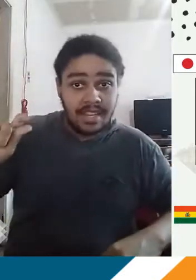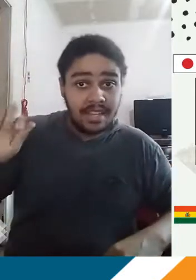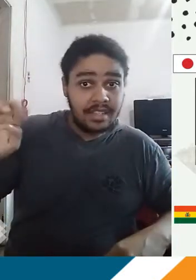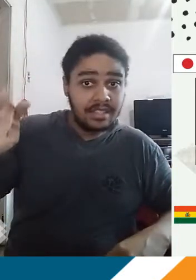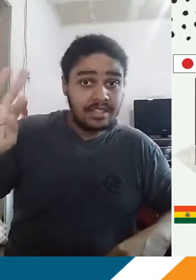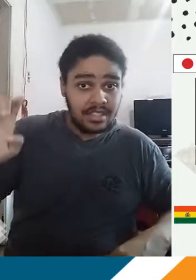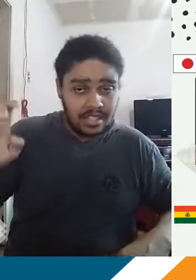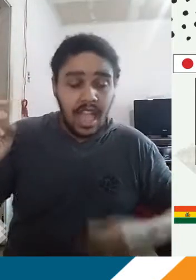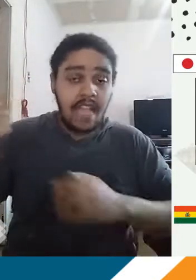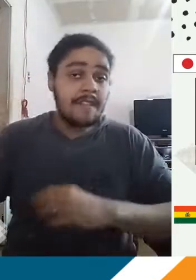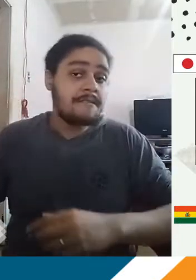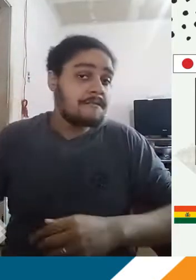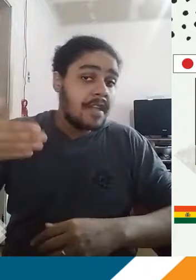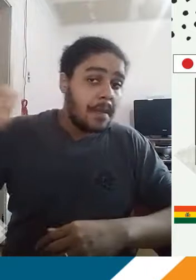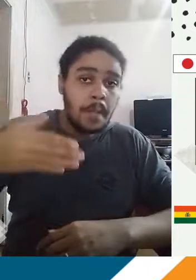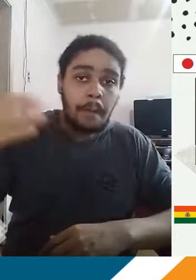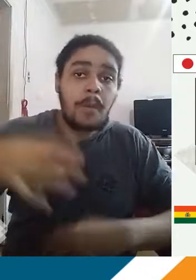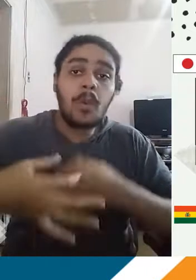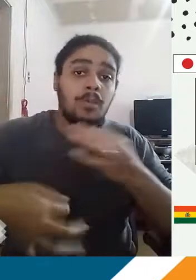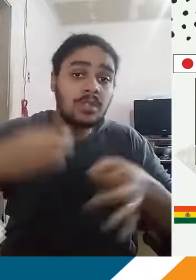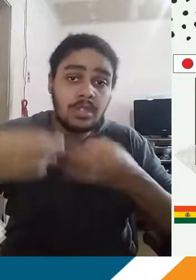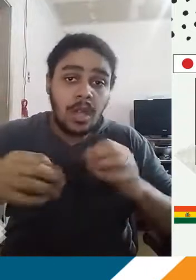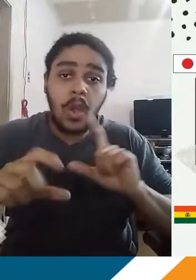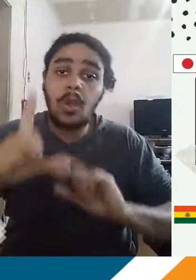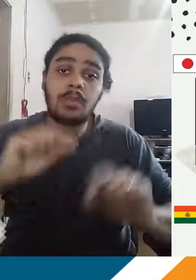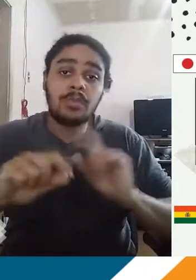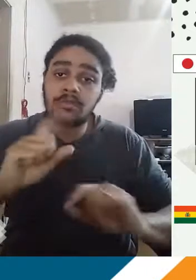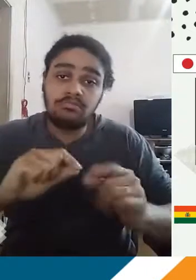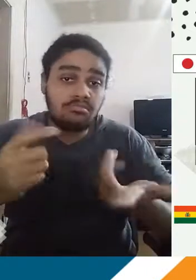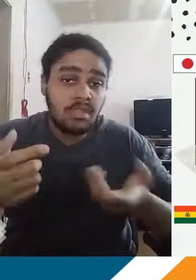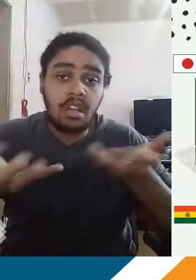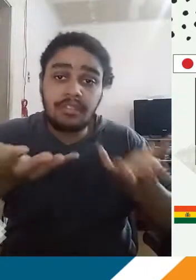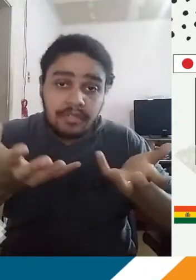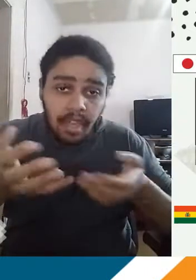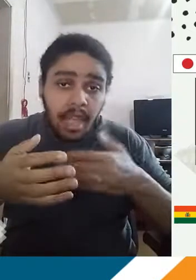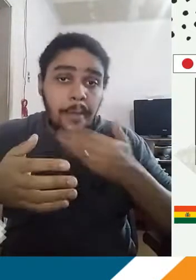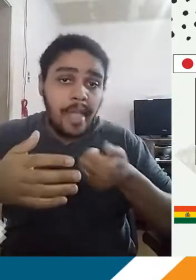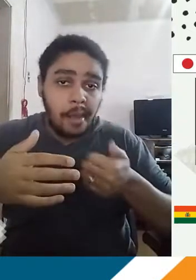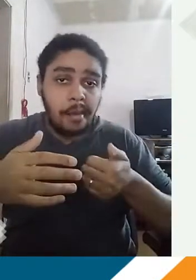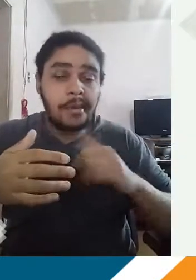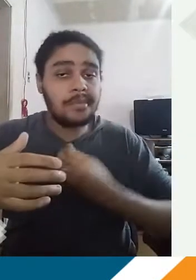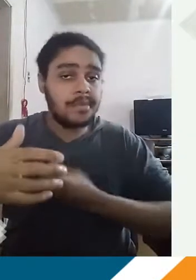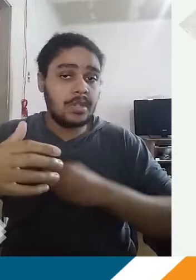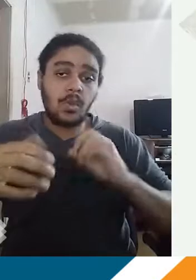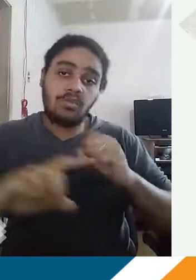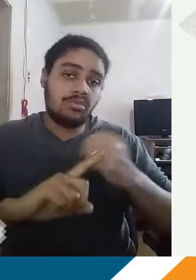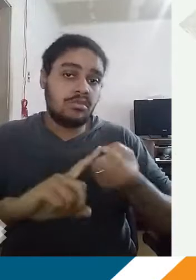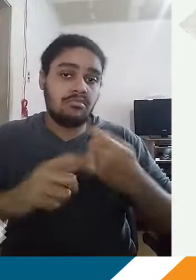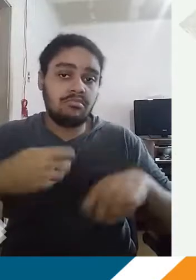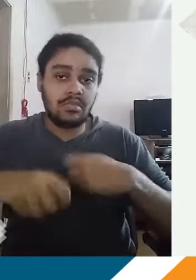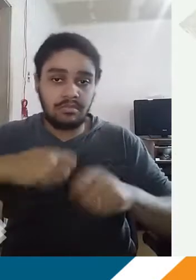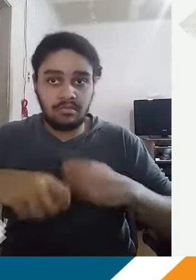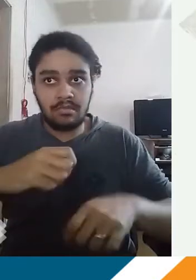pessoas que saem de seus países por opção e com o objetivo de conseguirem melhores condições de vida ou socioeconômicas.